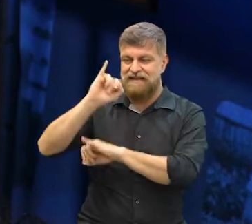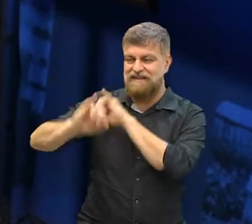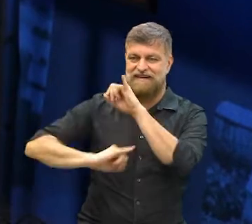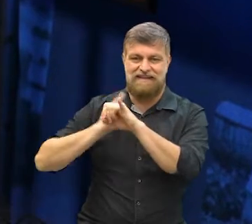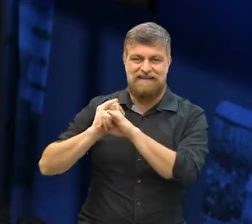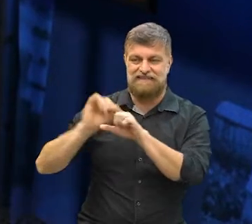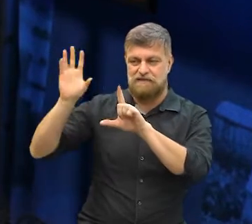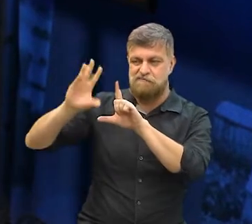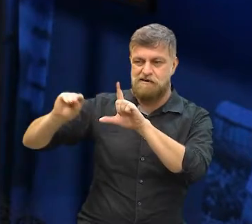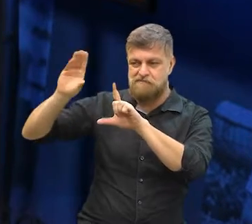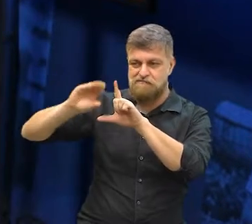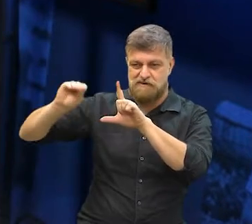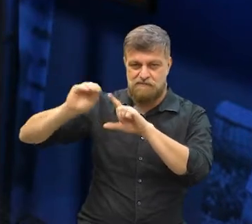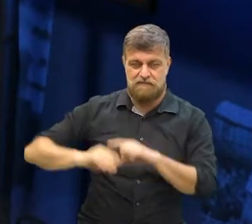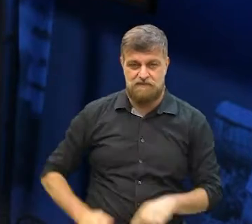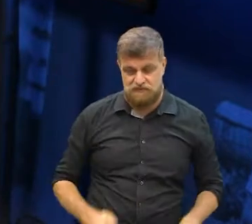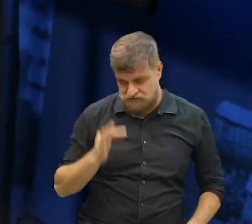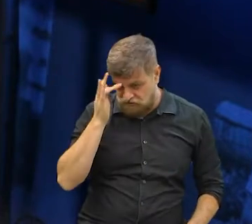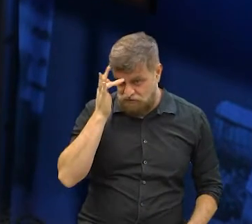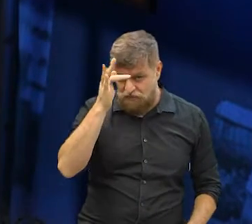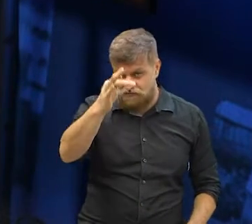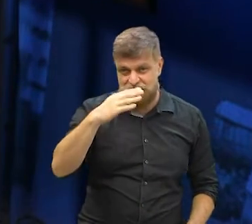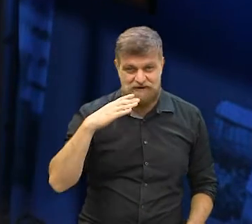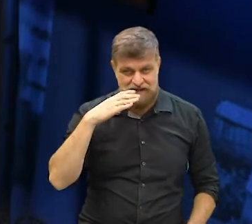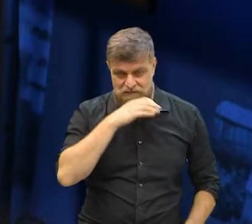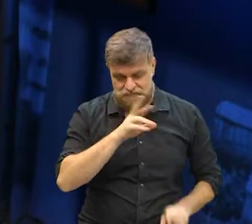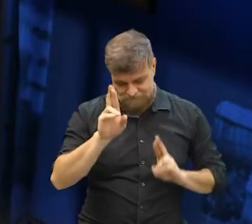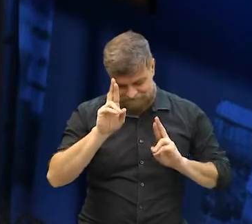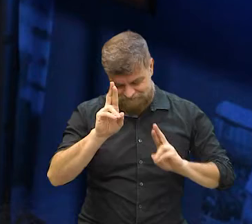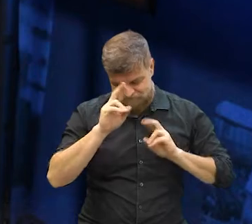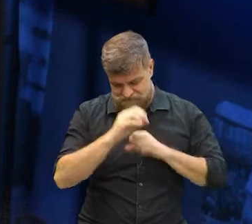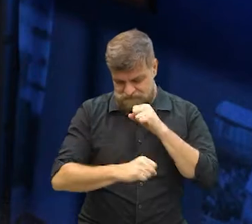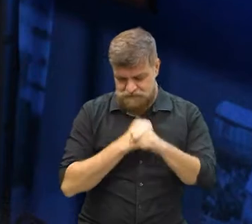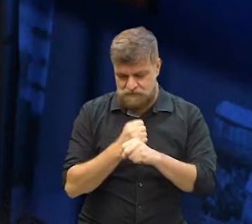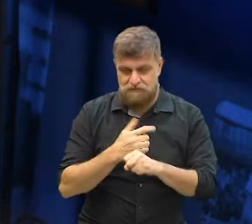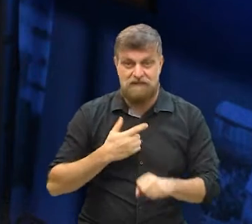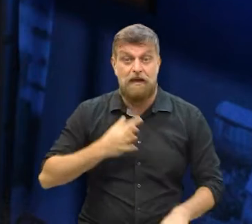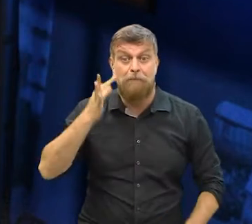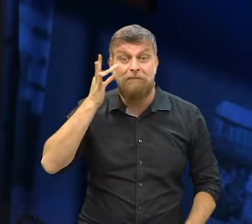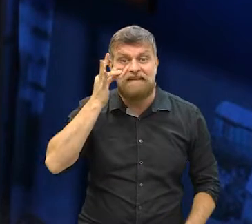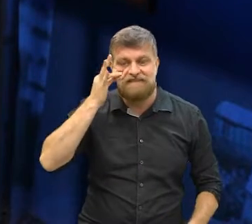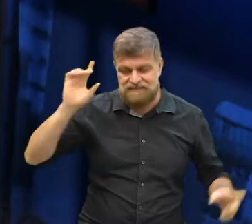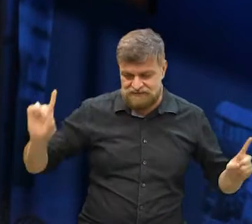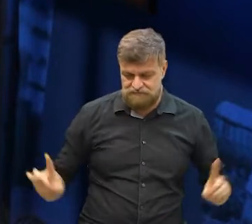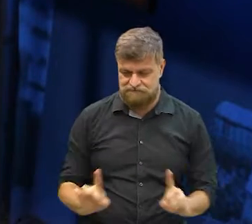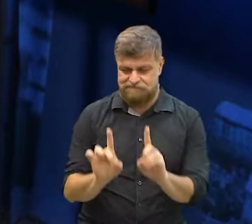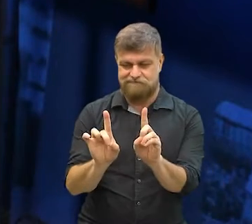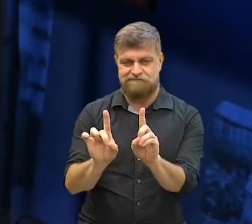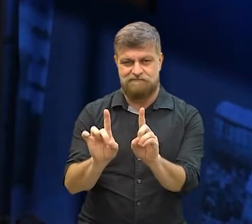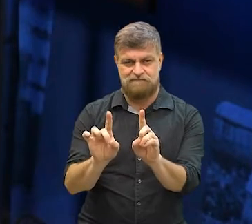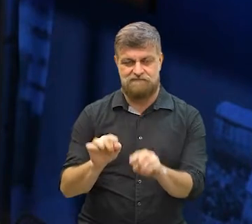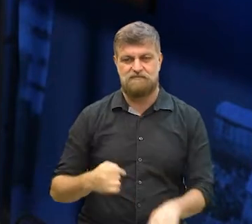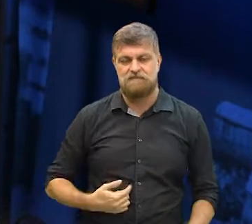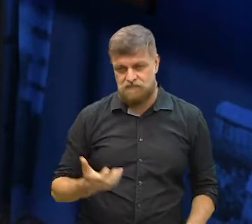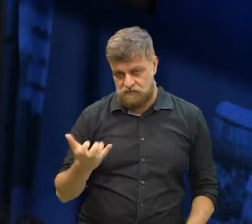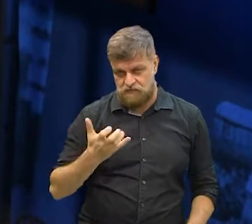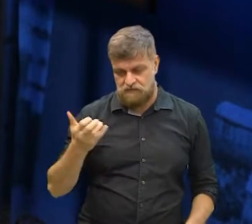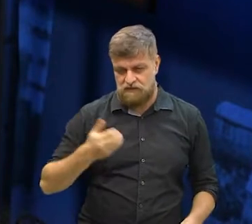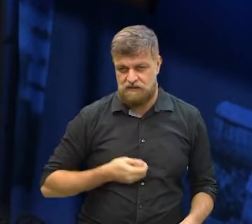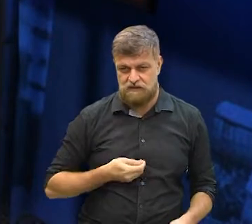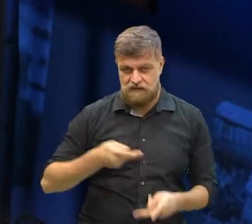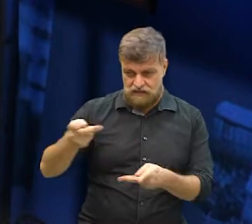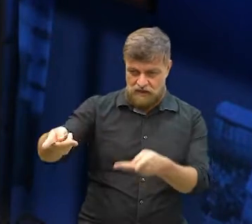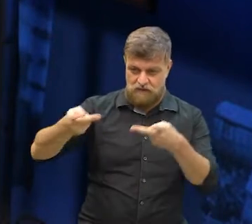aqui via internet, mas quem sabe a gente vai voltar ainda esse ano gravar presencialmente e a gente quer com